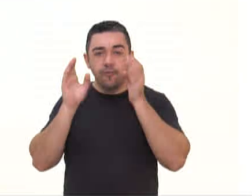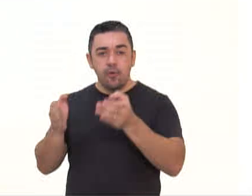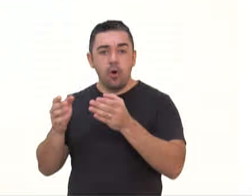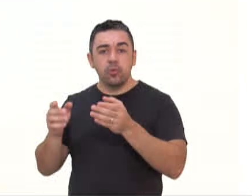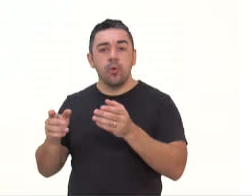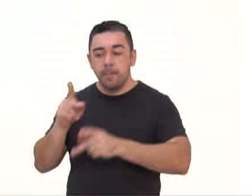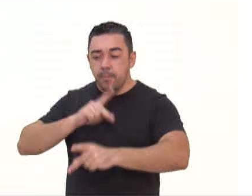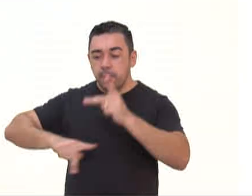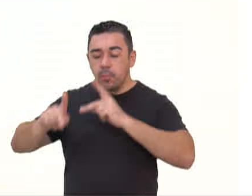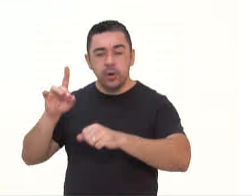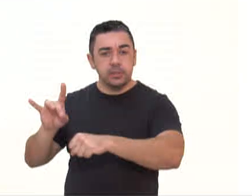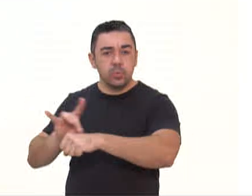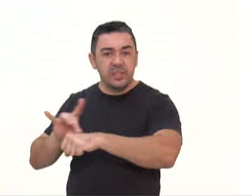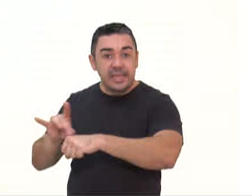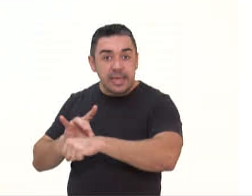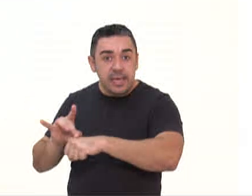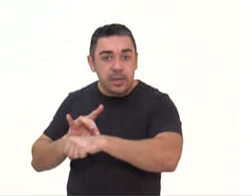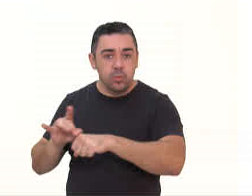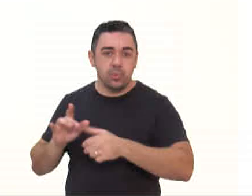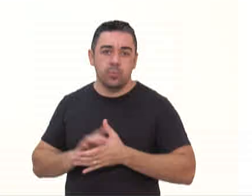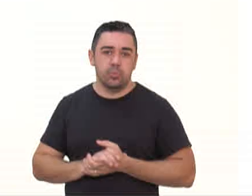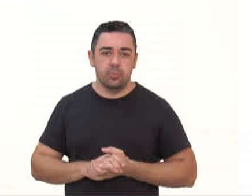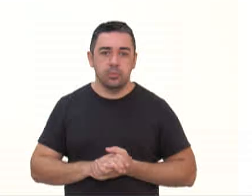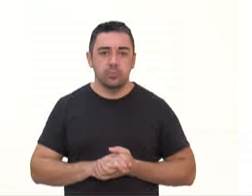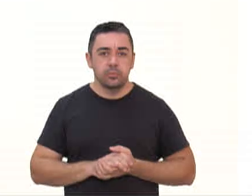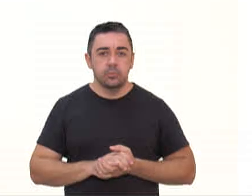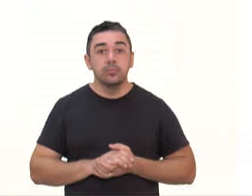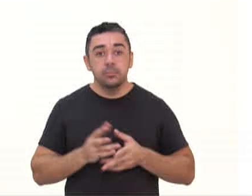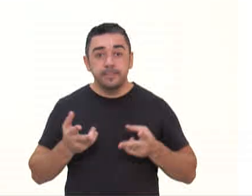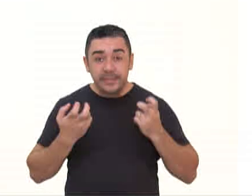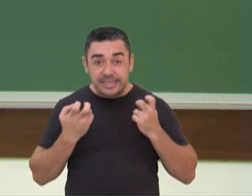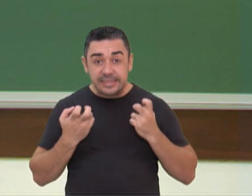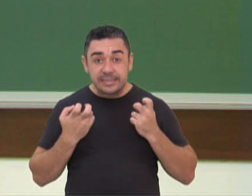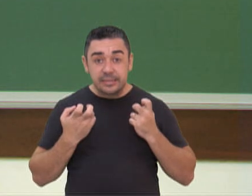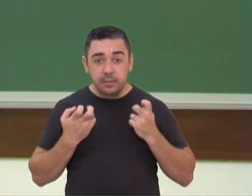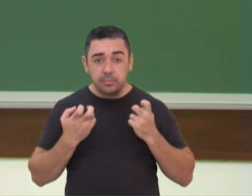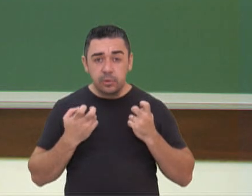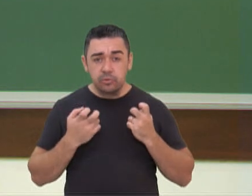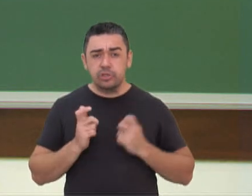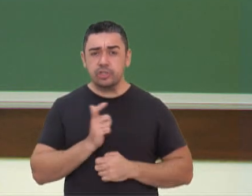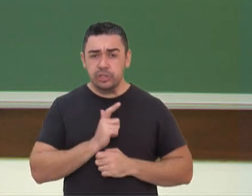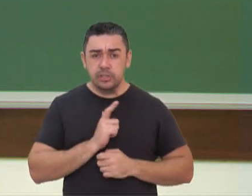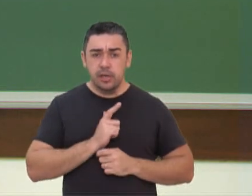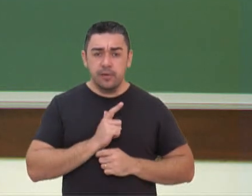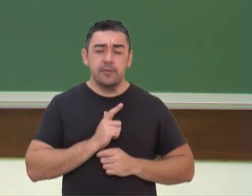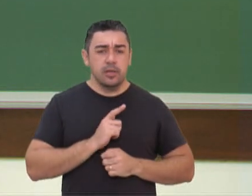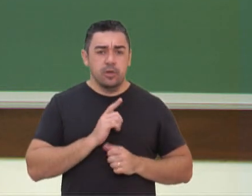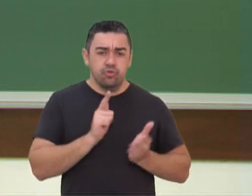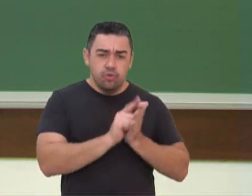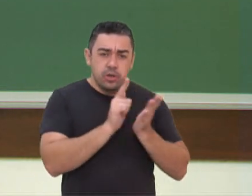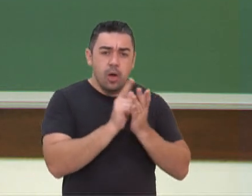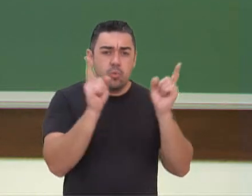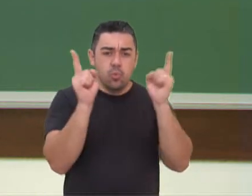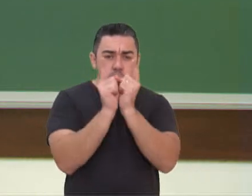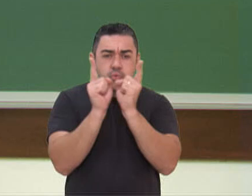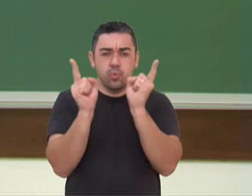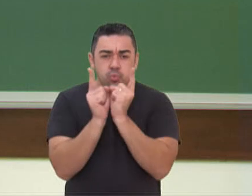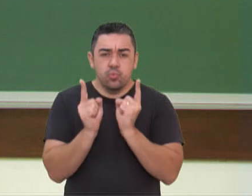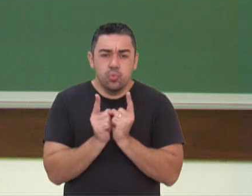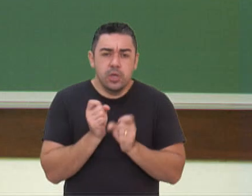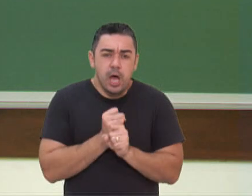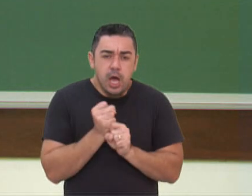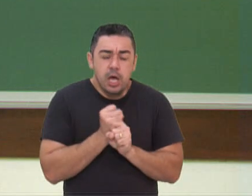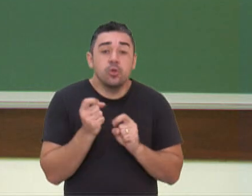para a população negra. Reparou que todos eles, como a gente falou, tiveram durações curtas,